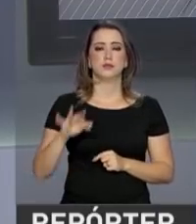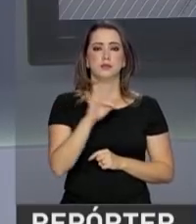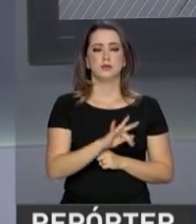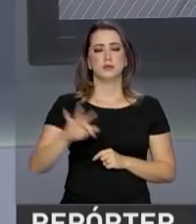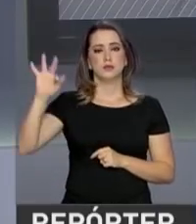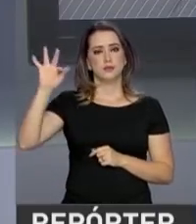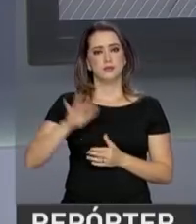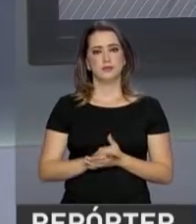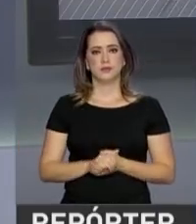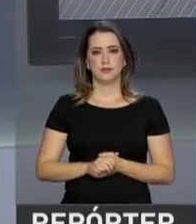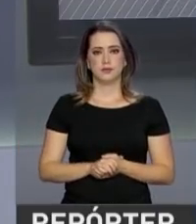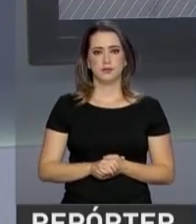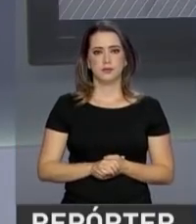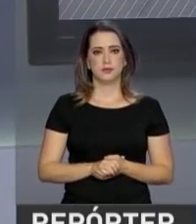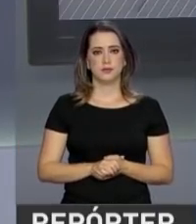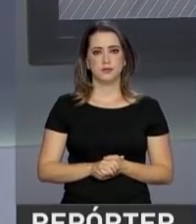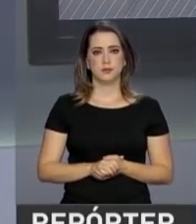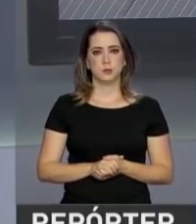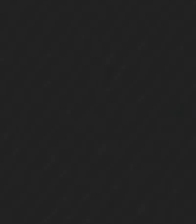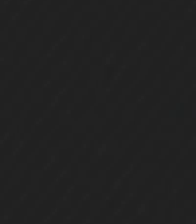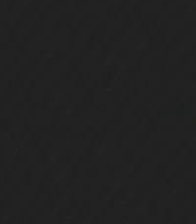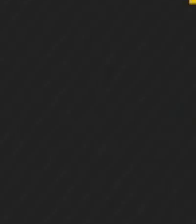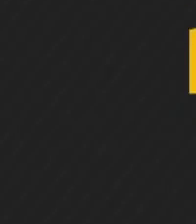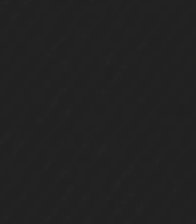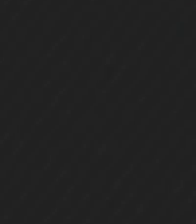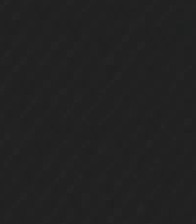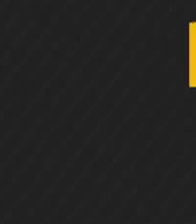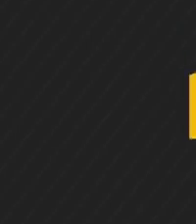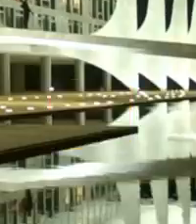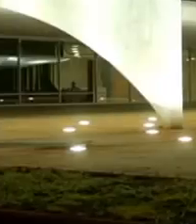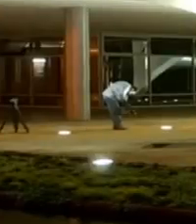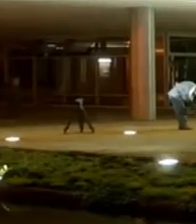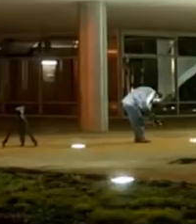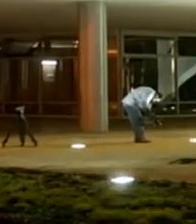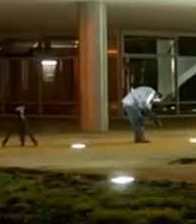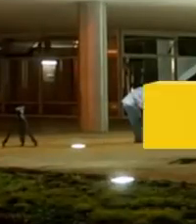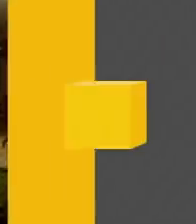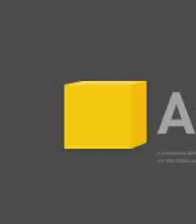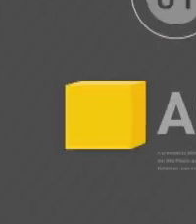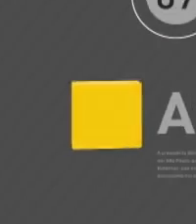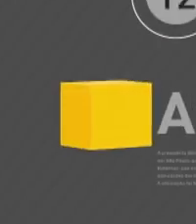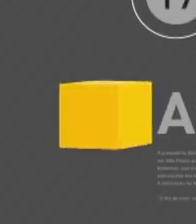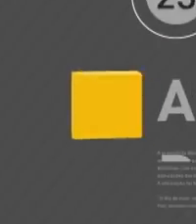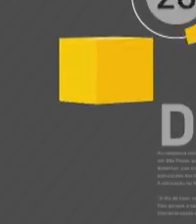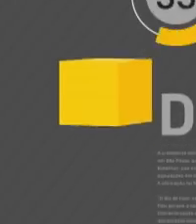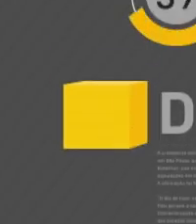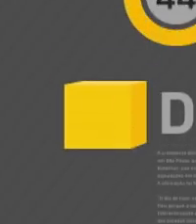NBR, a TV do Governo Federal.